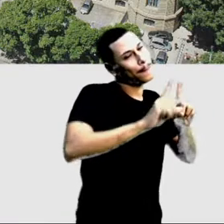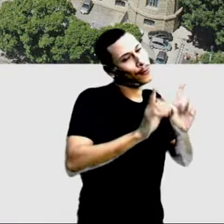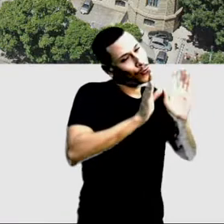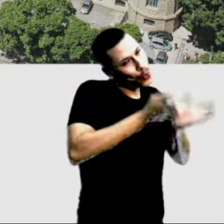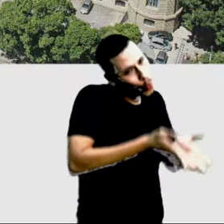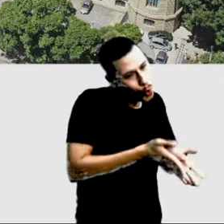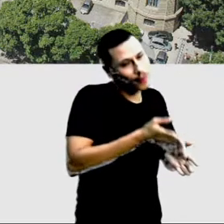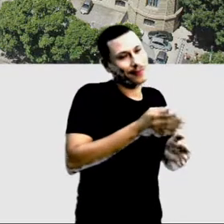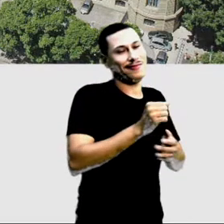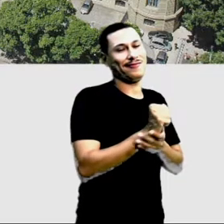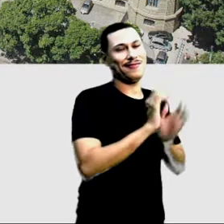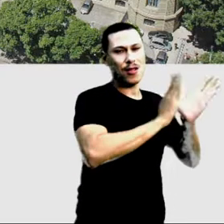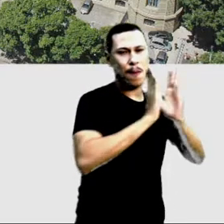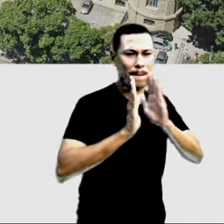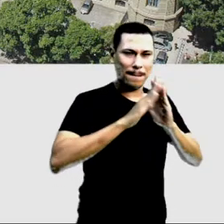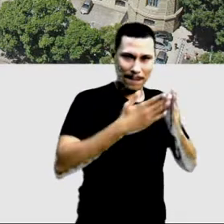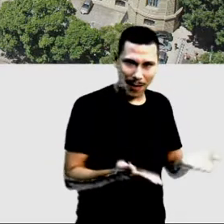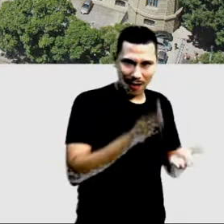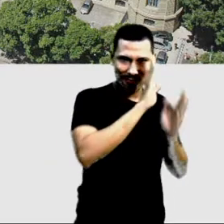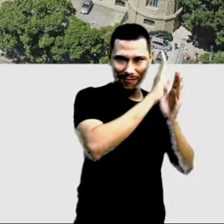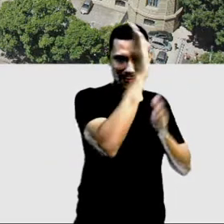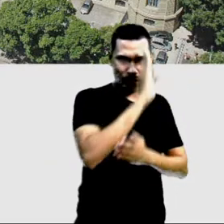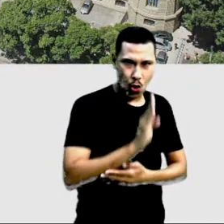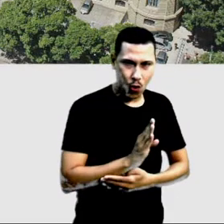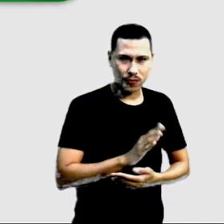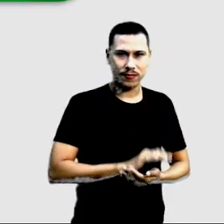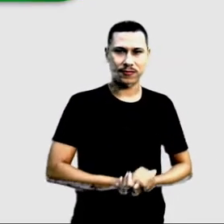até hoje. Ok?